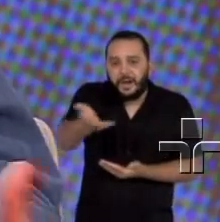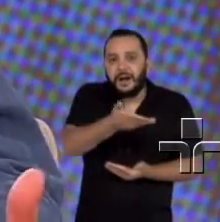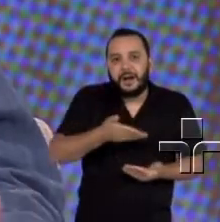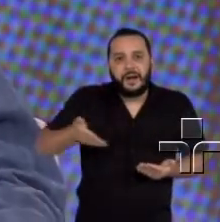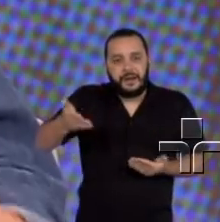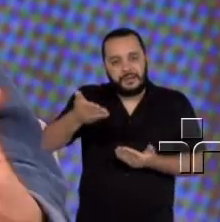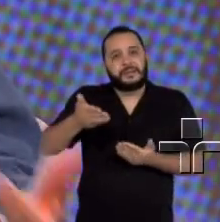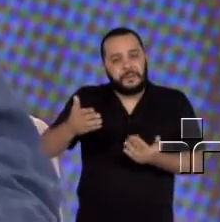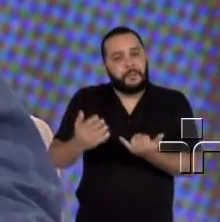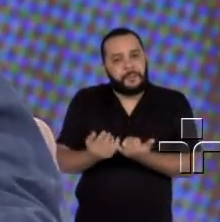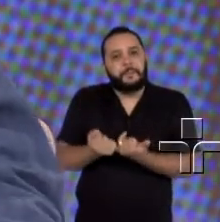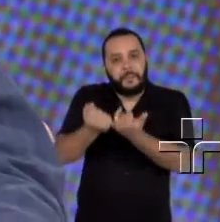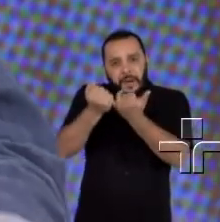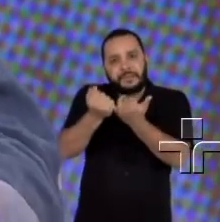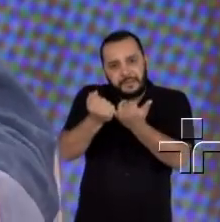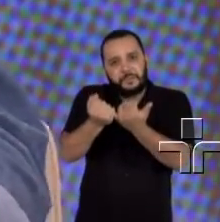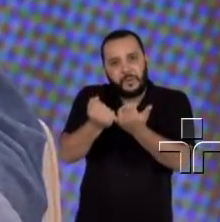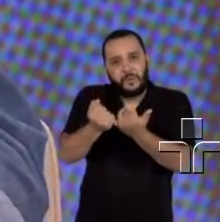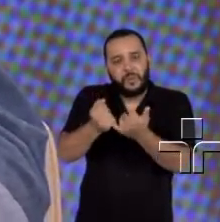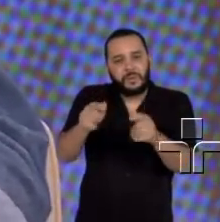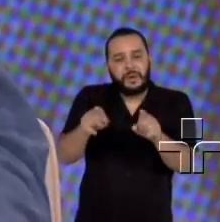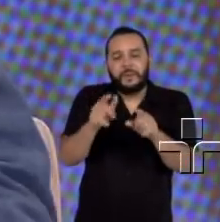como patrimônio, como acervo.